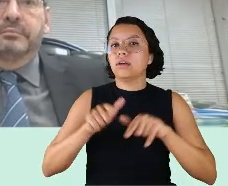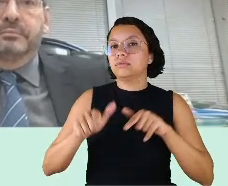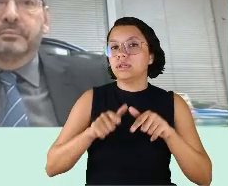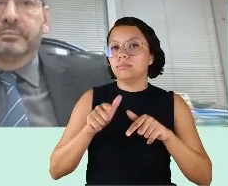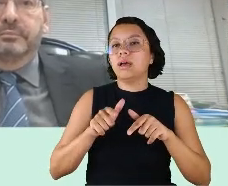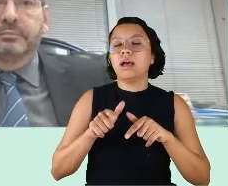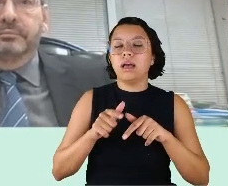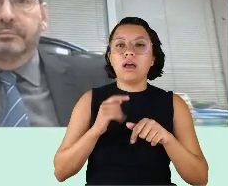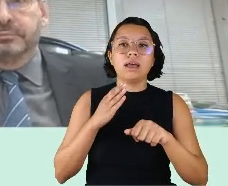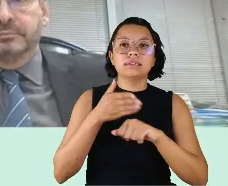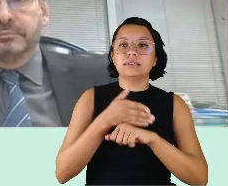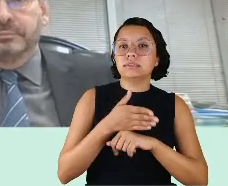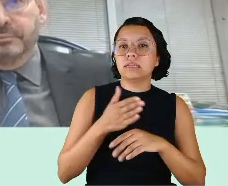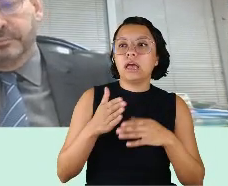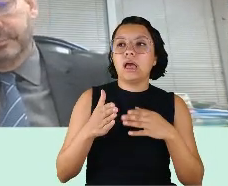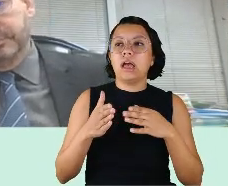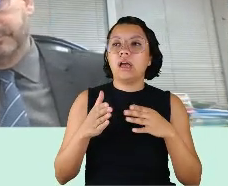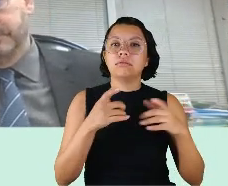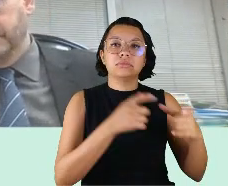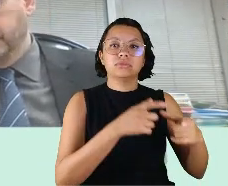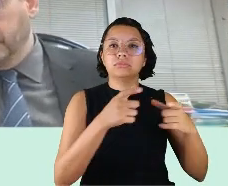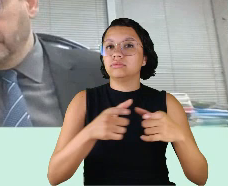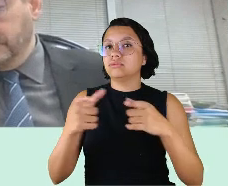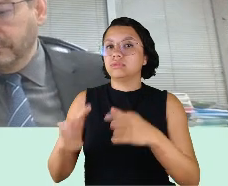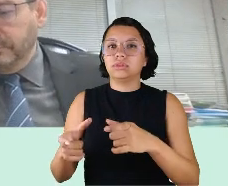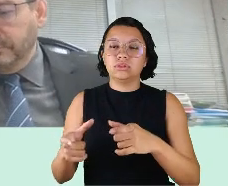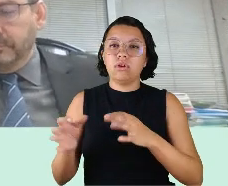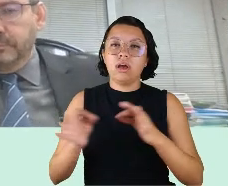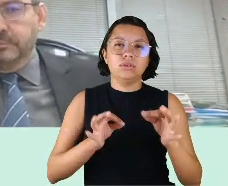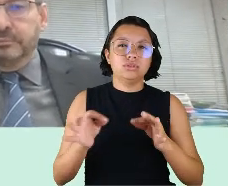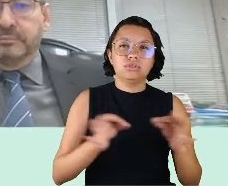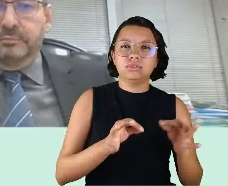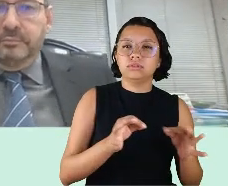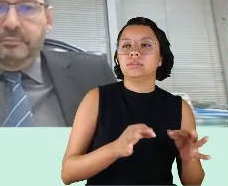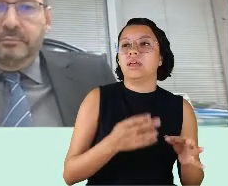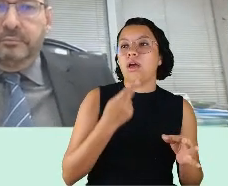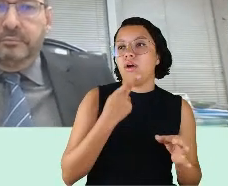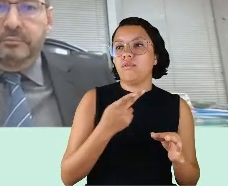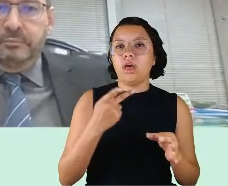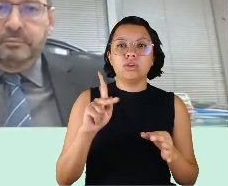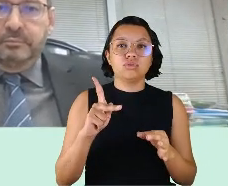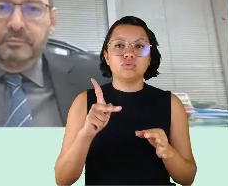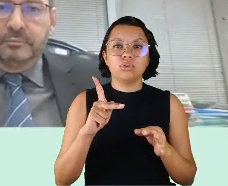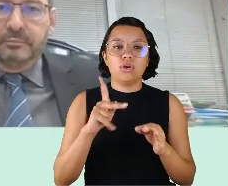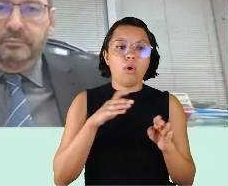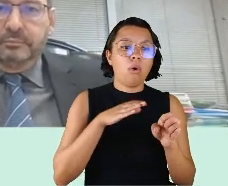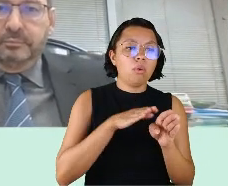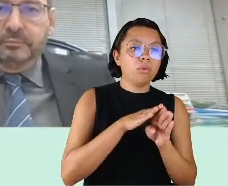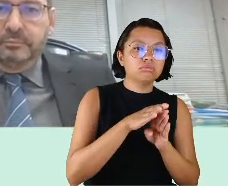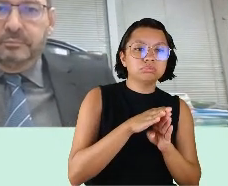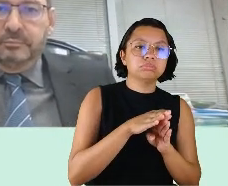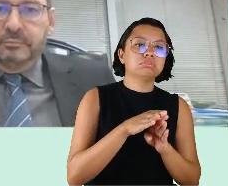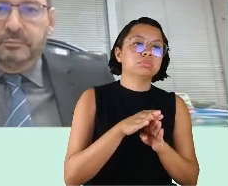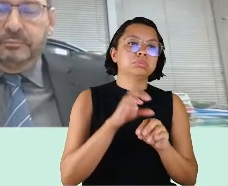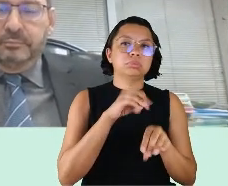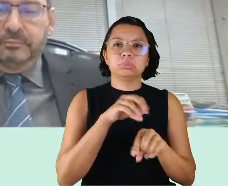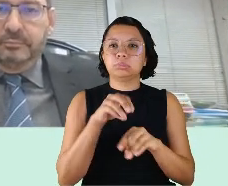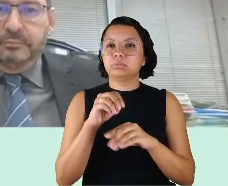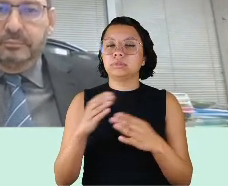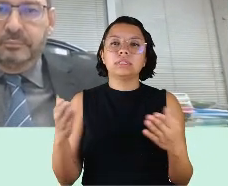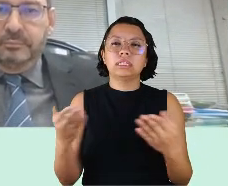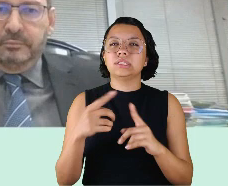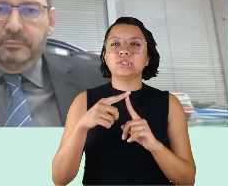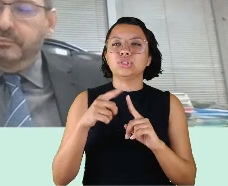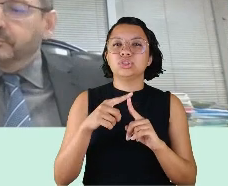organizar o trabalho, acessar os servidores e passar as suas orientações, enfim,